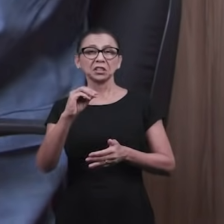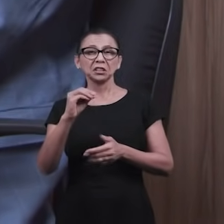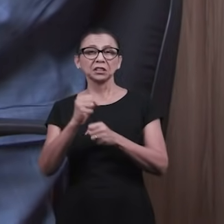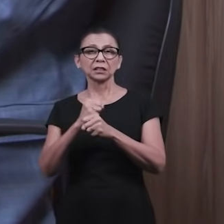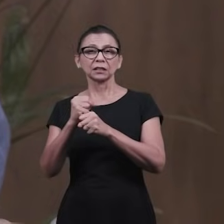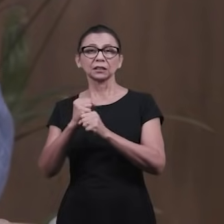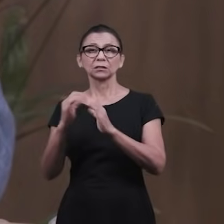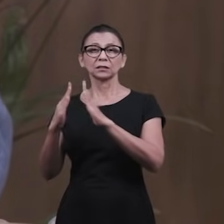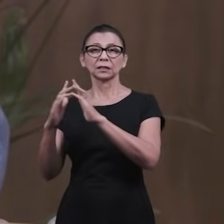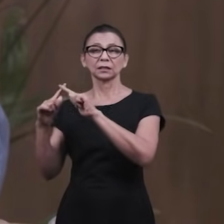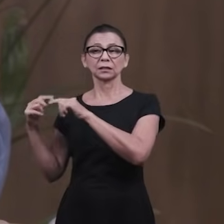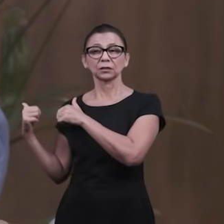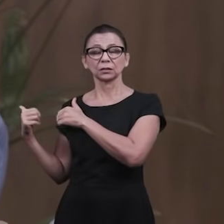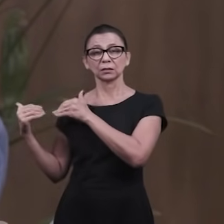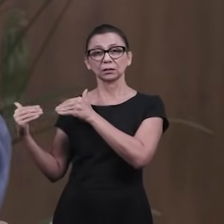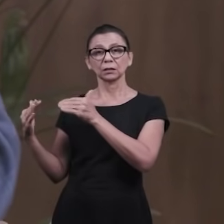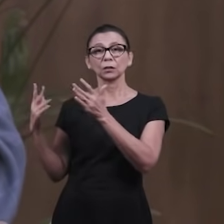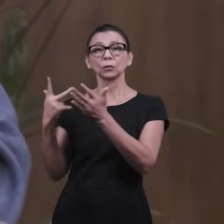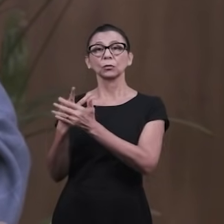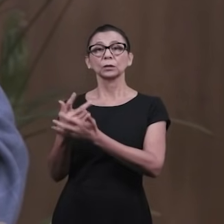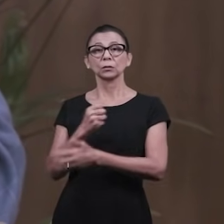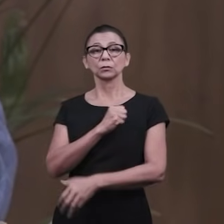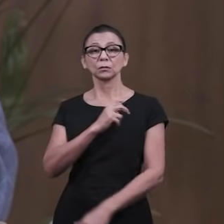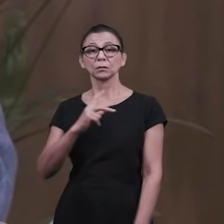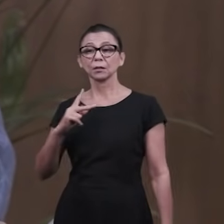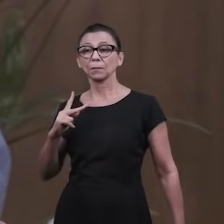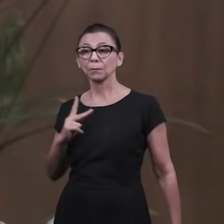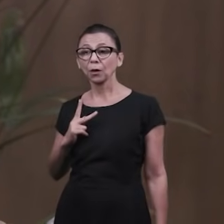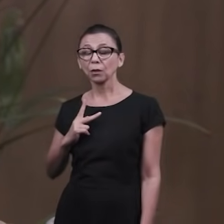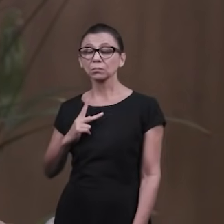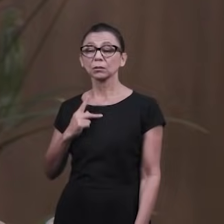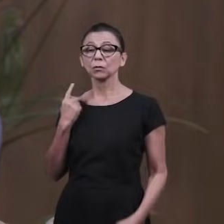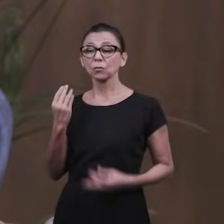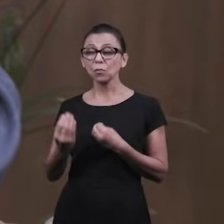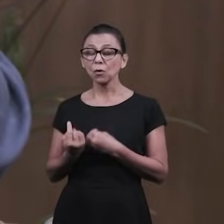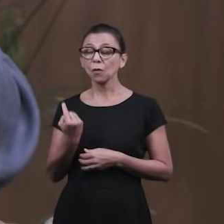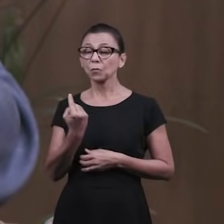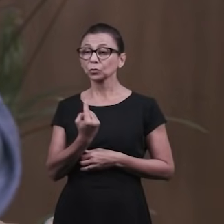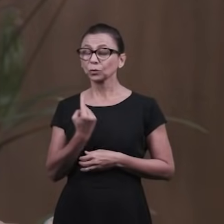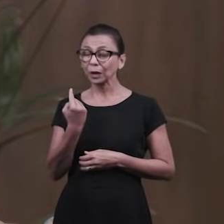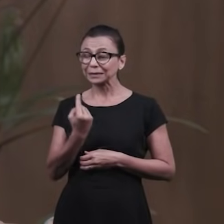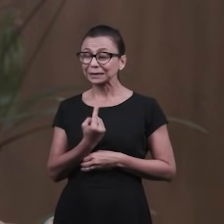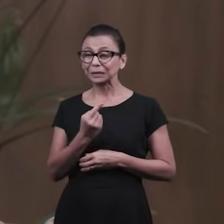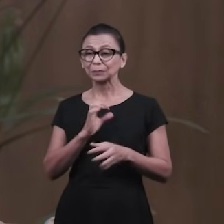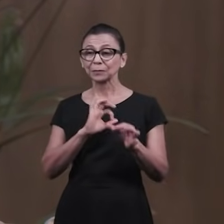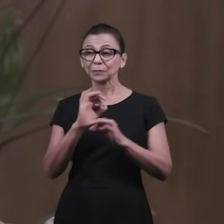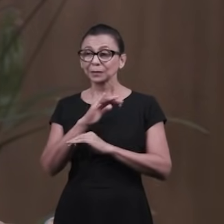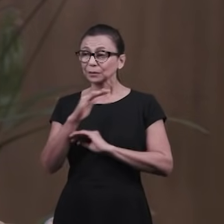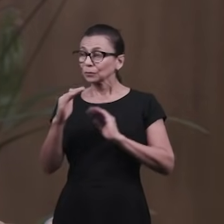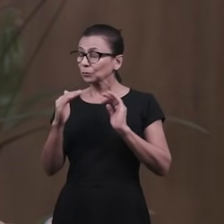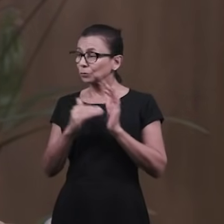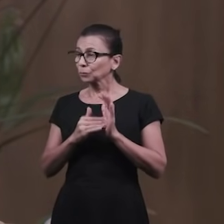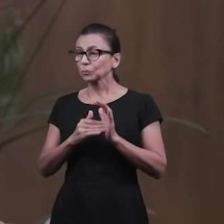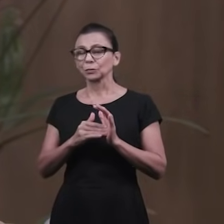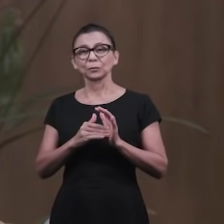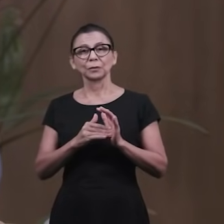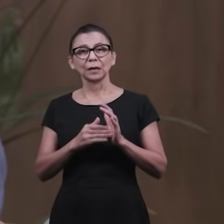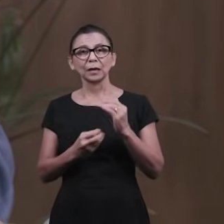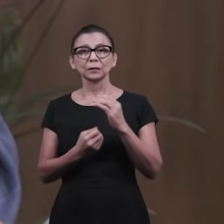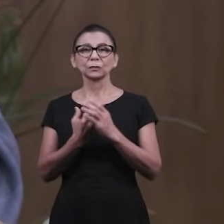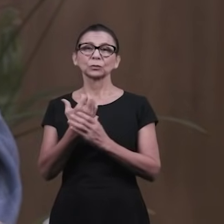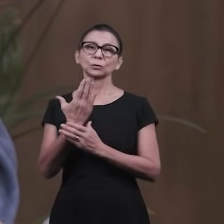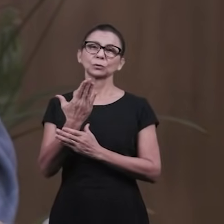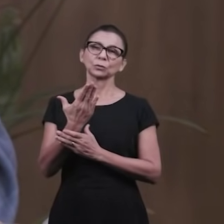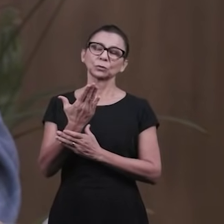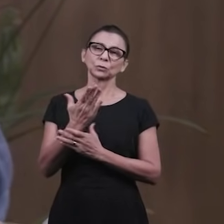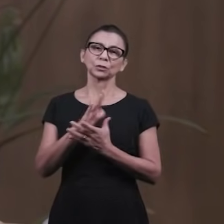aconteceu? Os apóstolos viram que eles não tinham condição sozinhos de cuidar de tudo isso. Então foi aí que surge